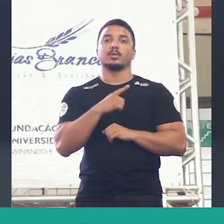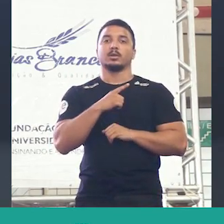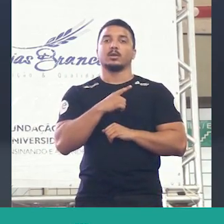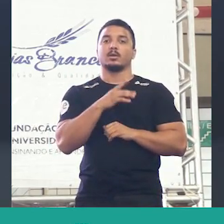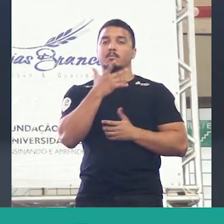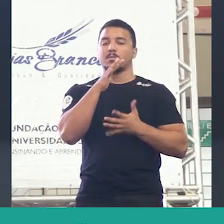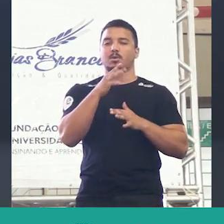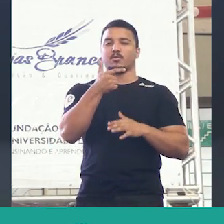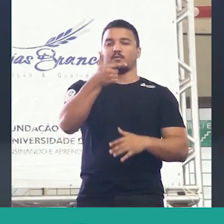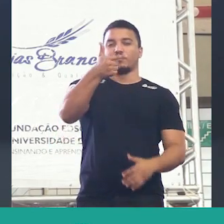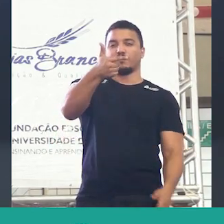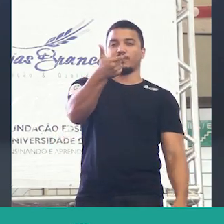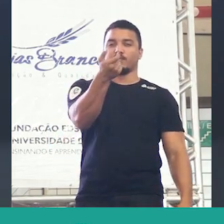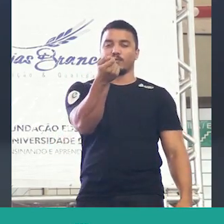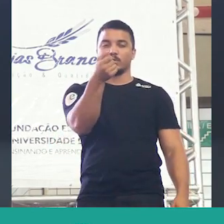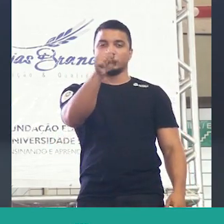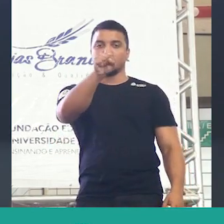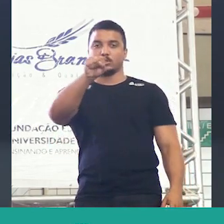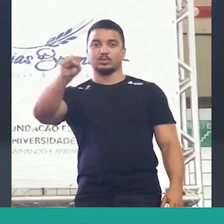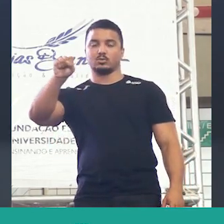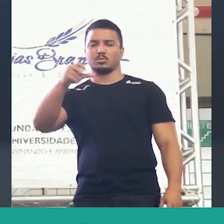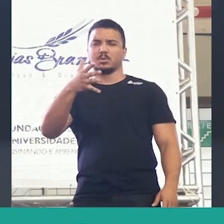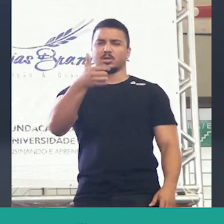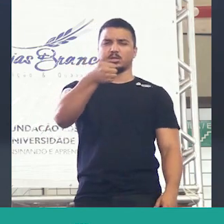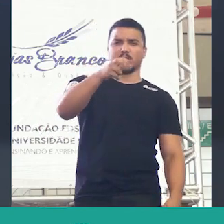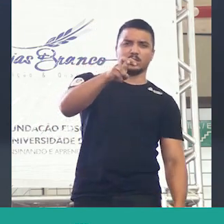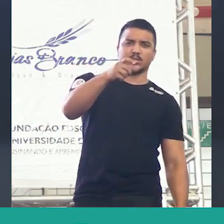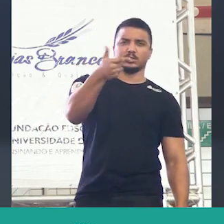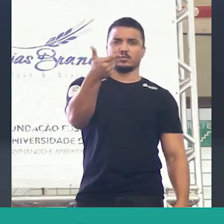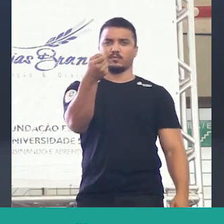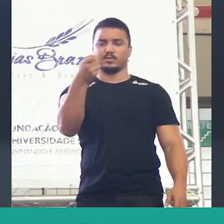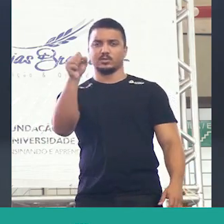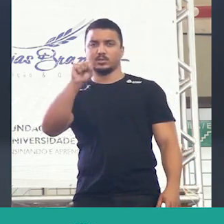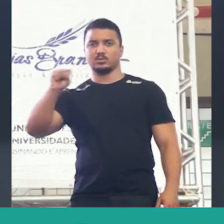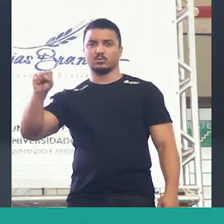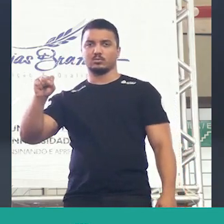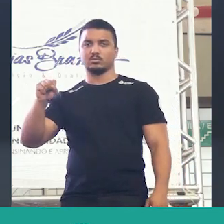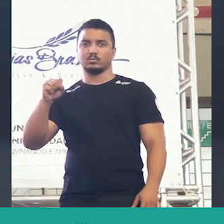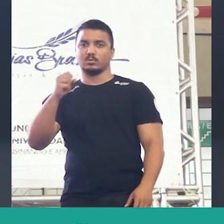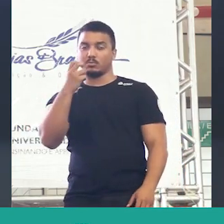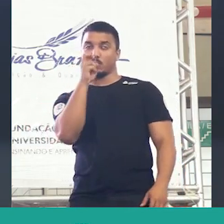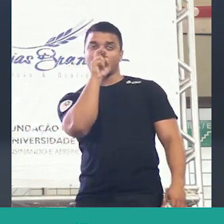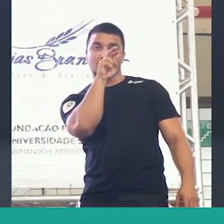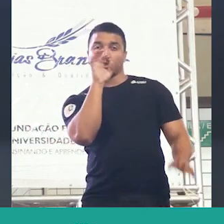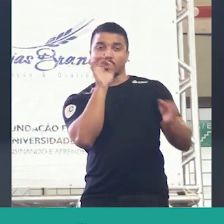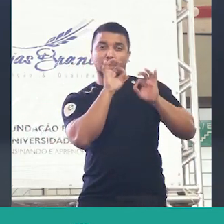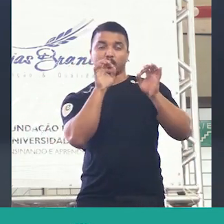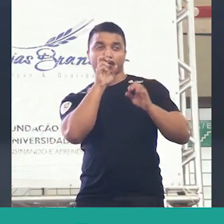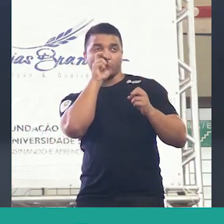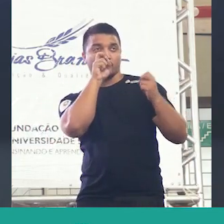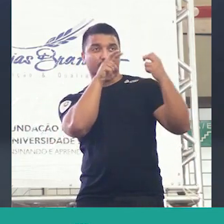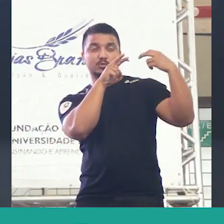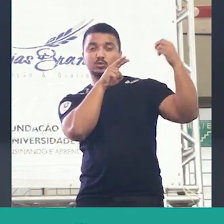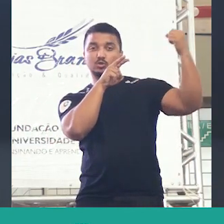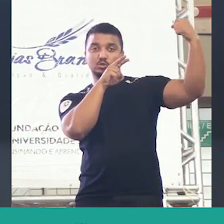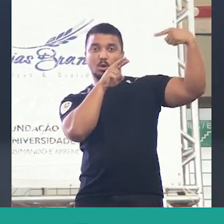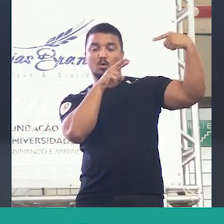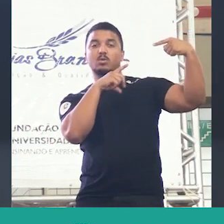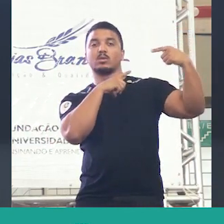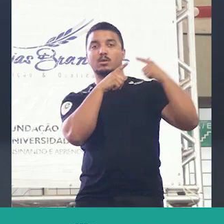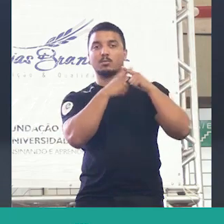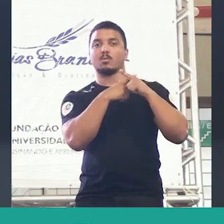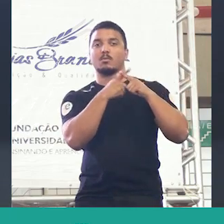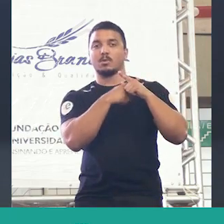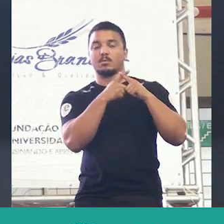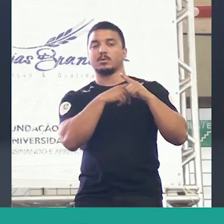passar mais de 20 segundos, galera, cerca de 15 a 20 segundos, olhando sem proteção diretamente do sol, você